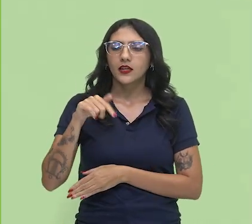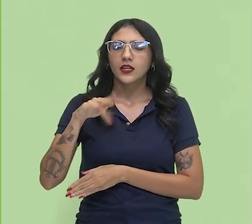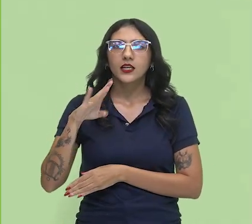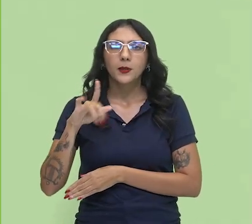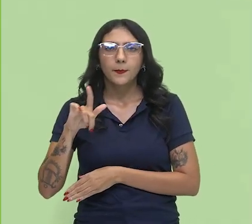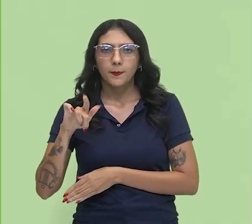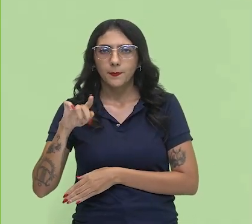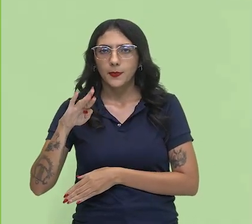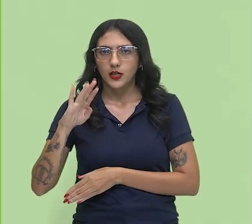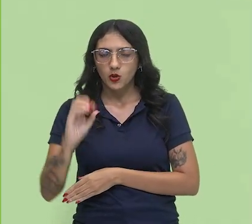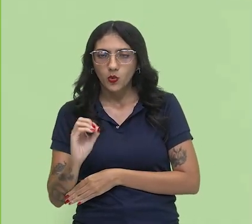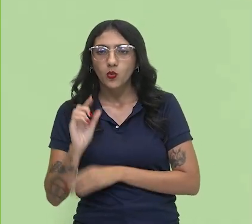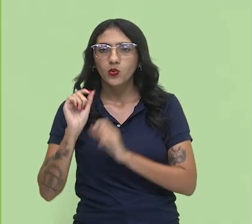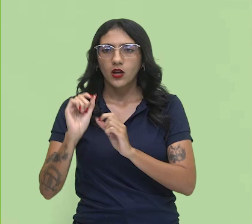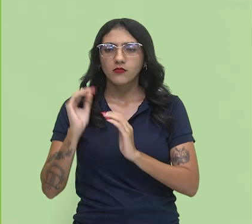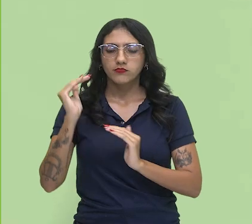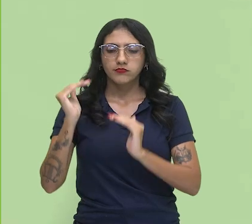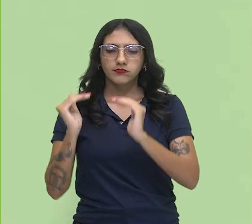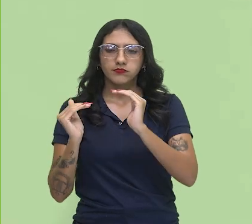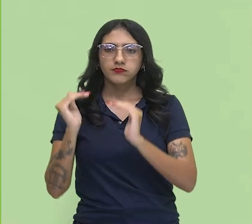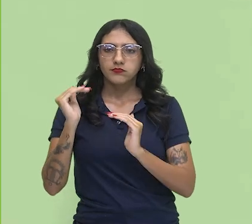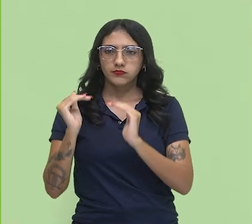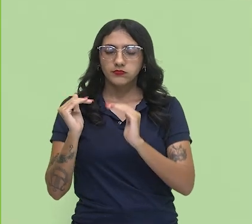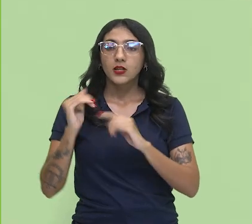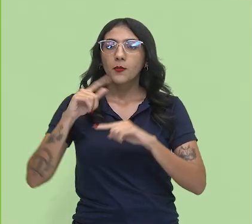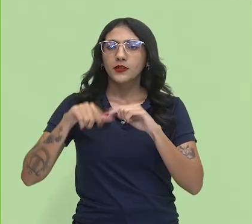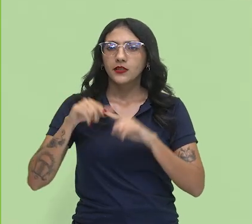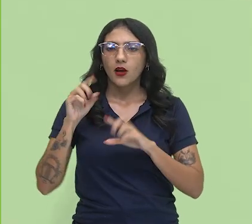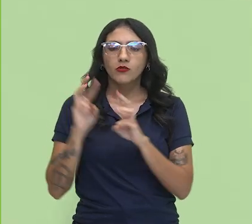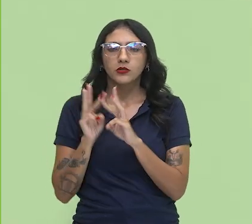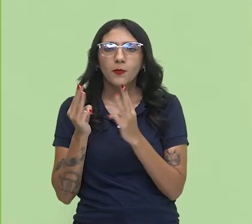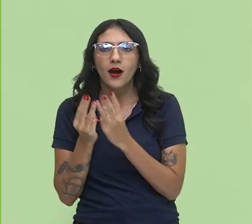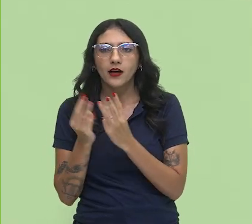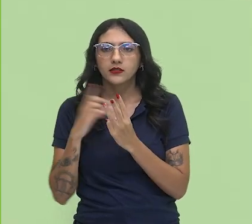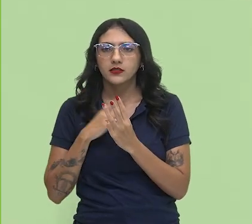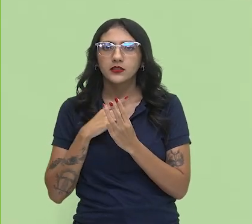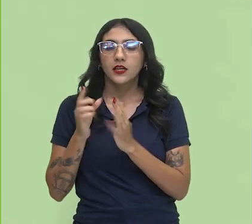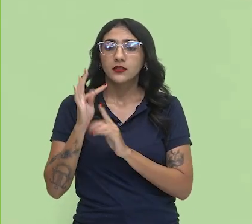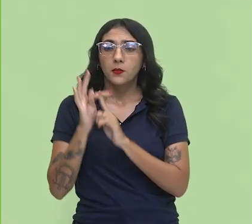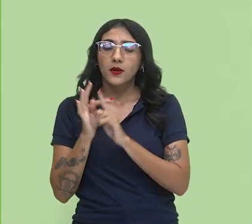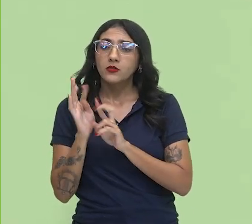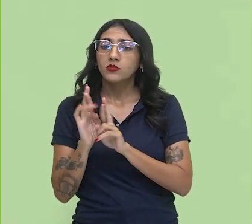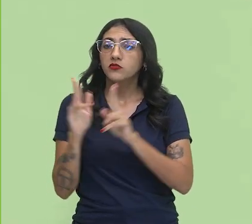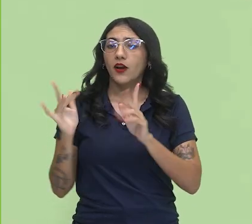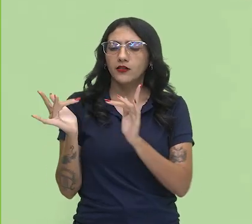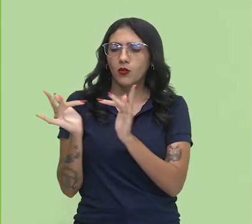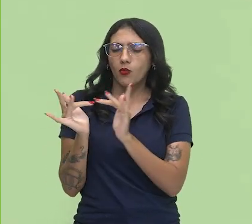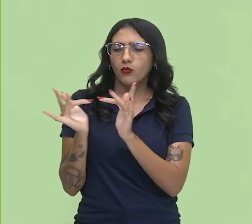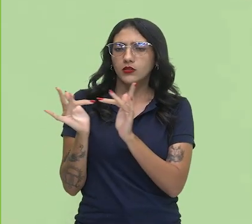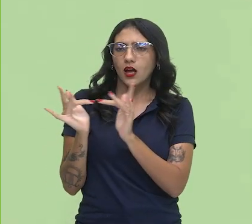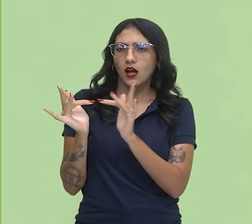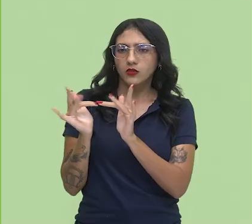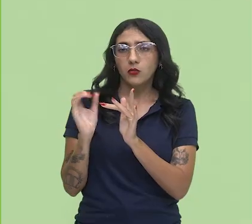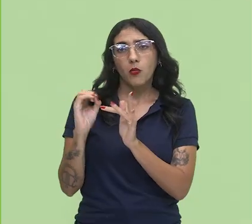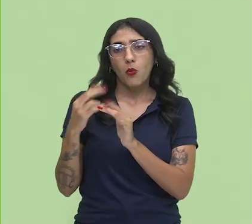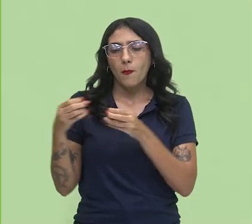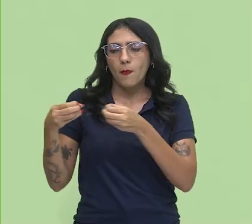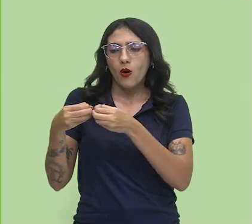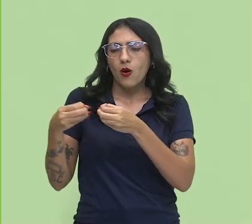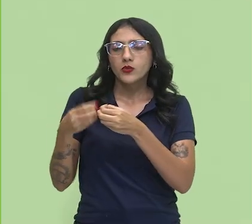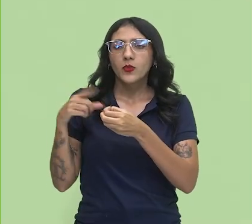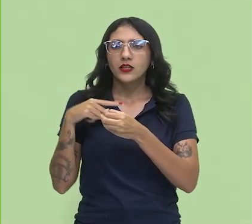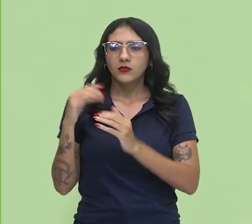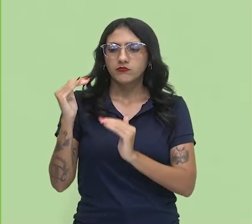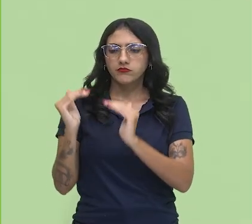os corpos entram em contato entre si, esses corpos com temperaturas diferentes, e depois de um tempo, esses corpos ficam